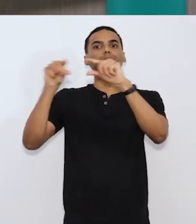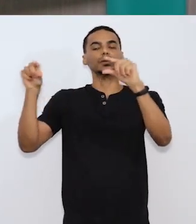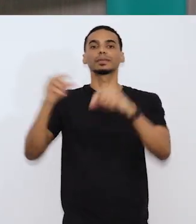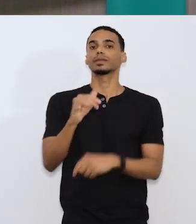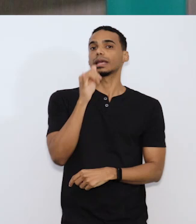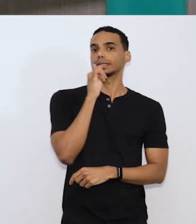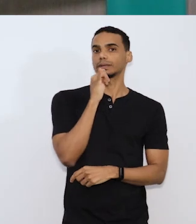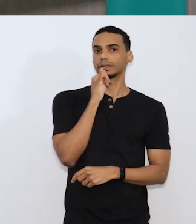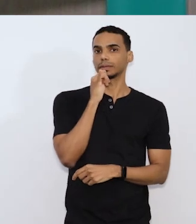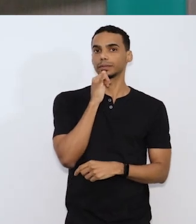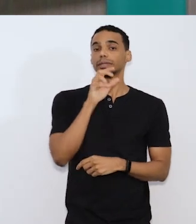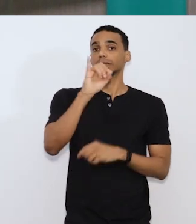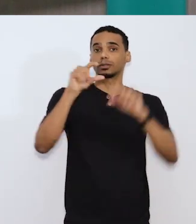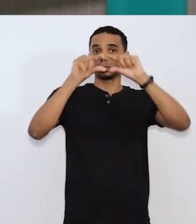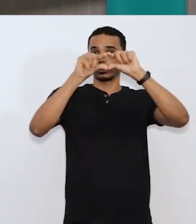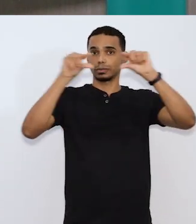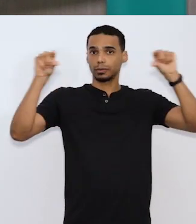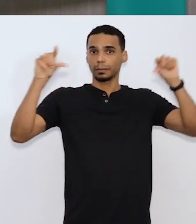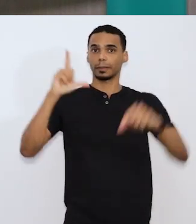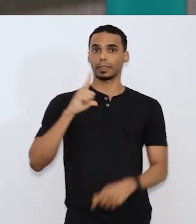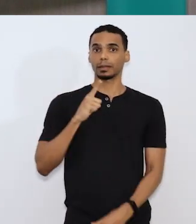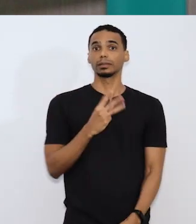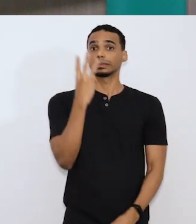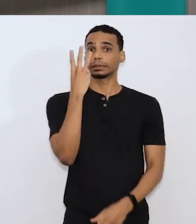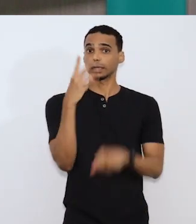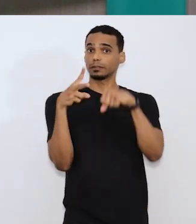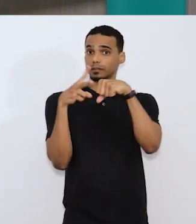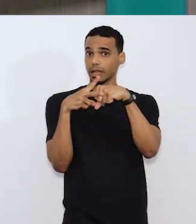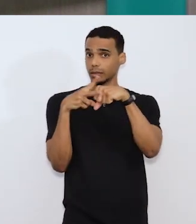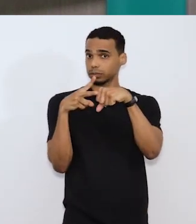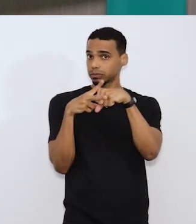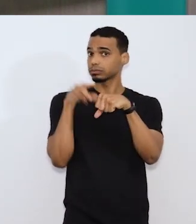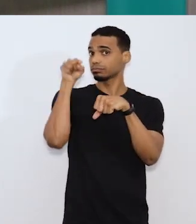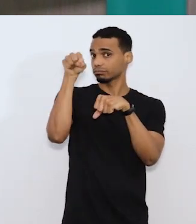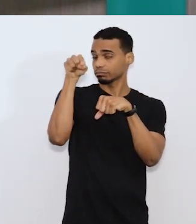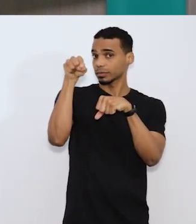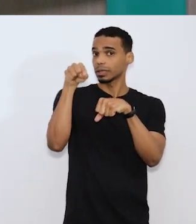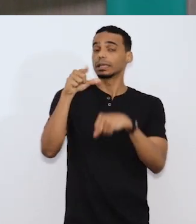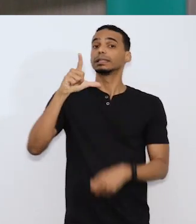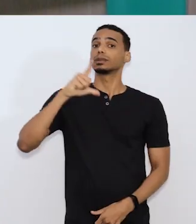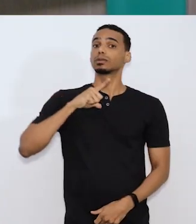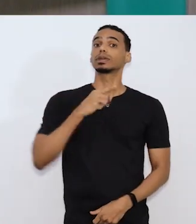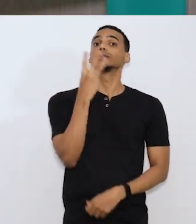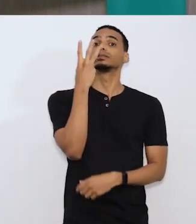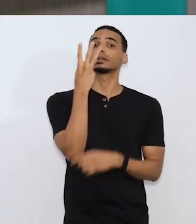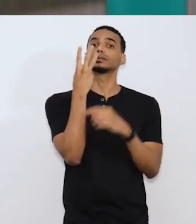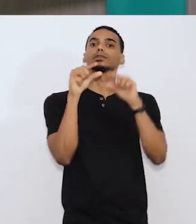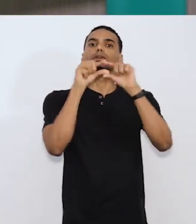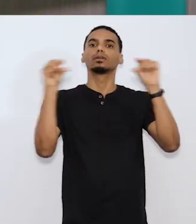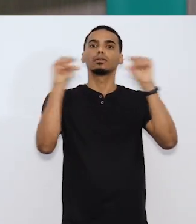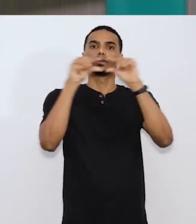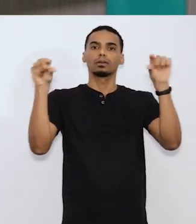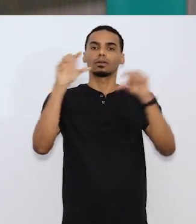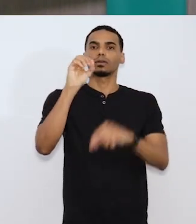Então, se em um enunciado eu tenho 3 verbos, significa dizer que eu terei 3 orações. Claro isso